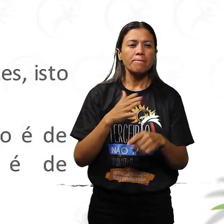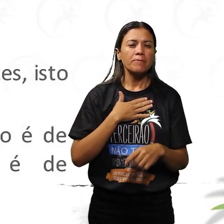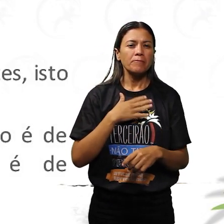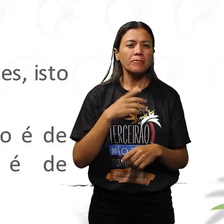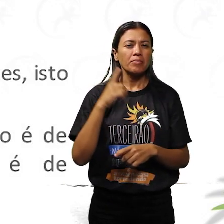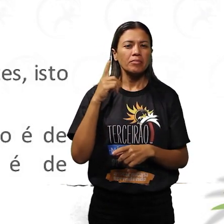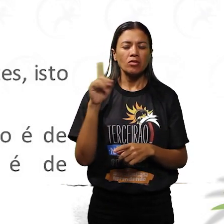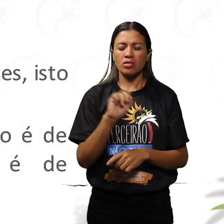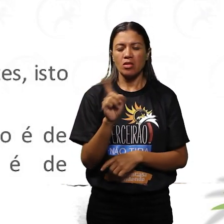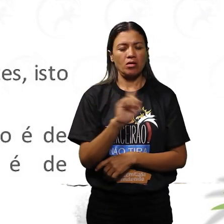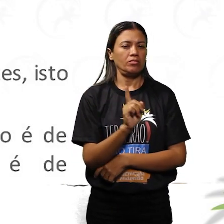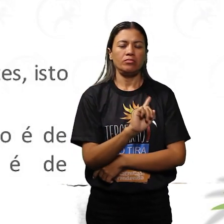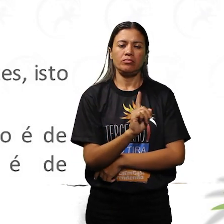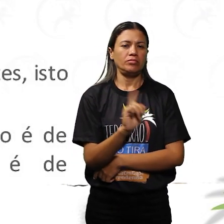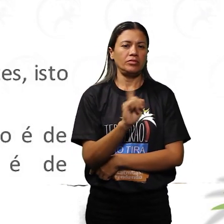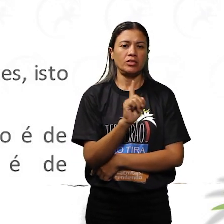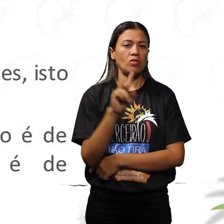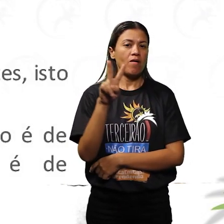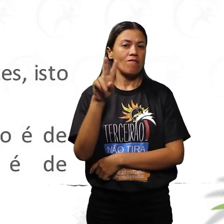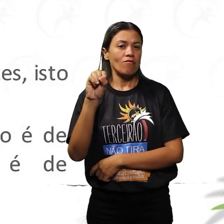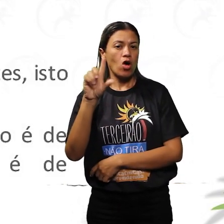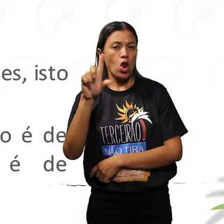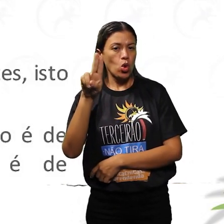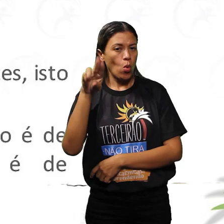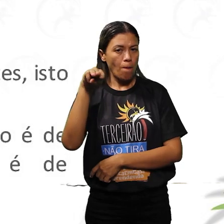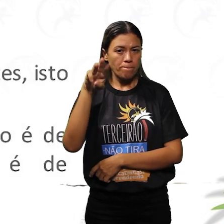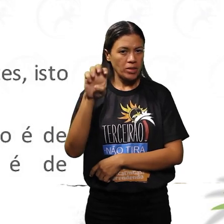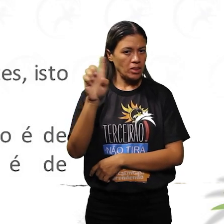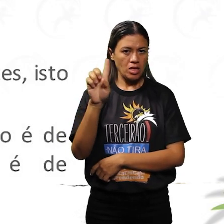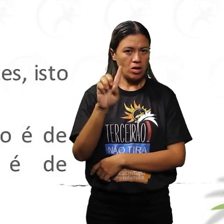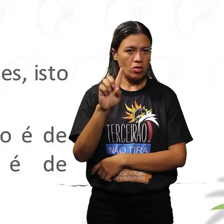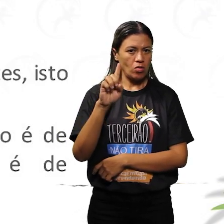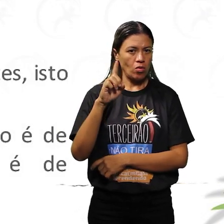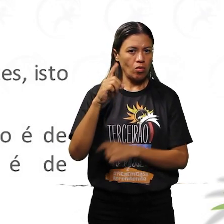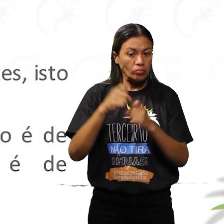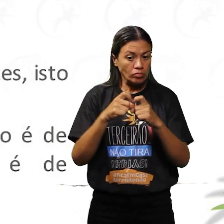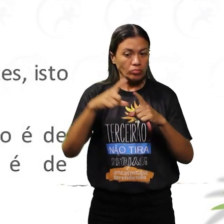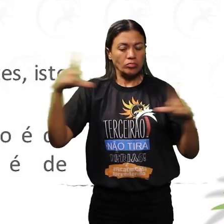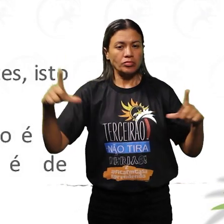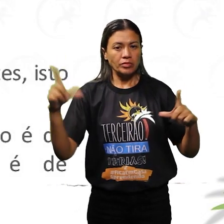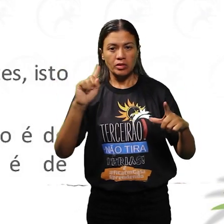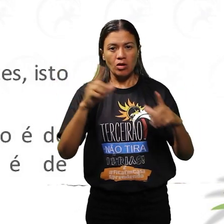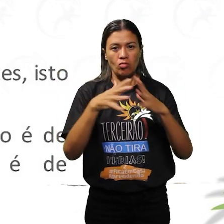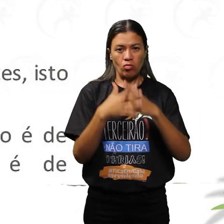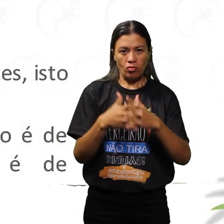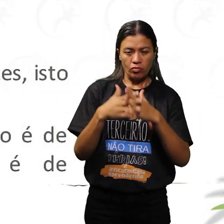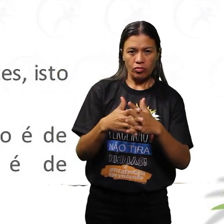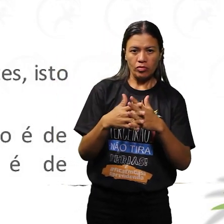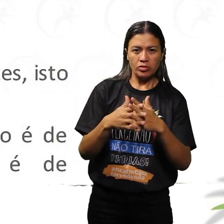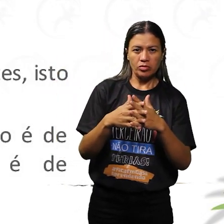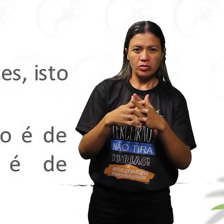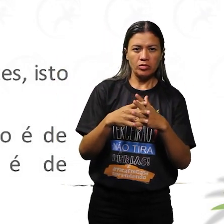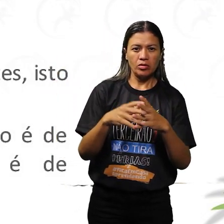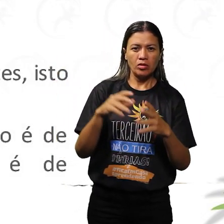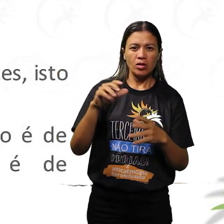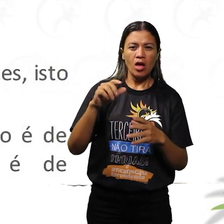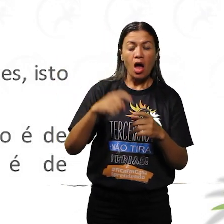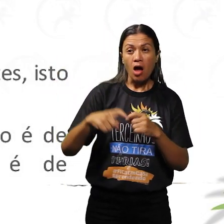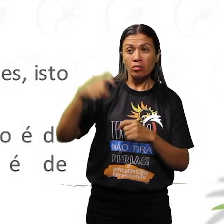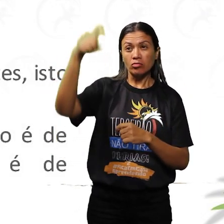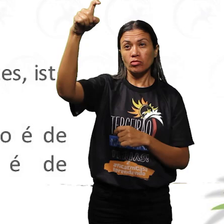exemplo. Não é esse volume que a gente está falando, é que vocês precisam compreender e não confundir. Essa altura que a gente fala